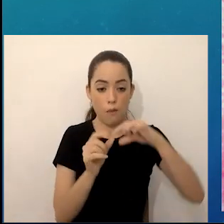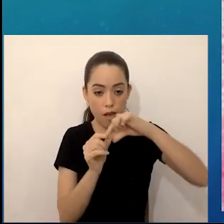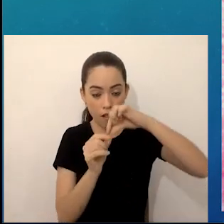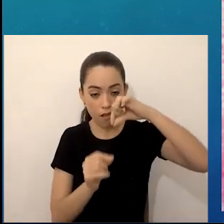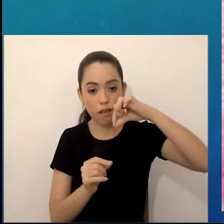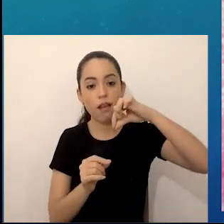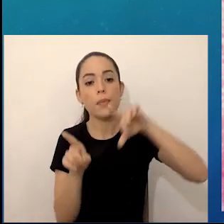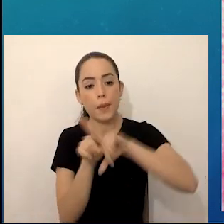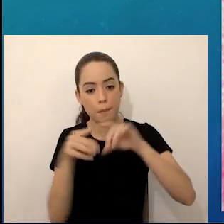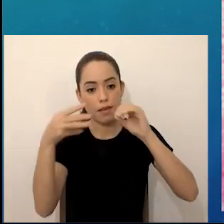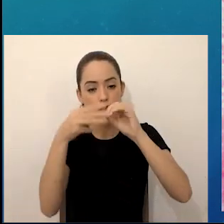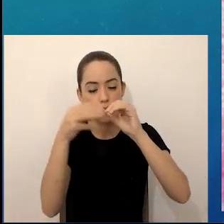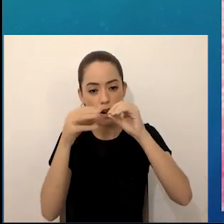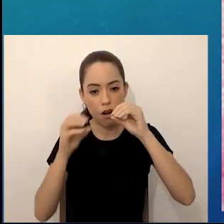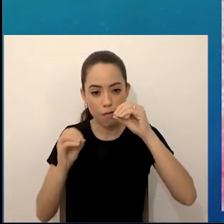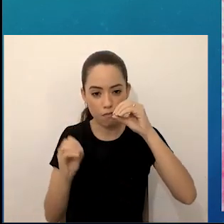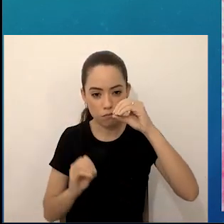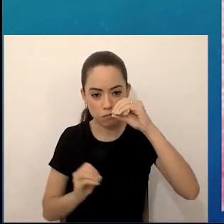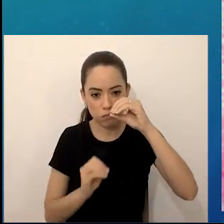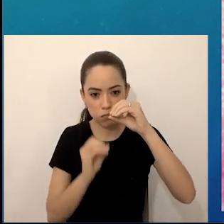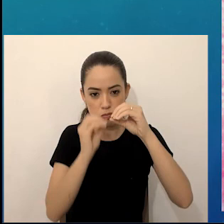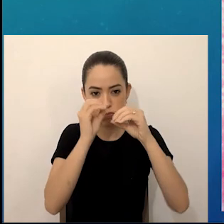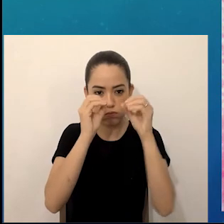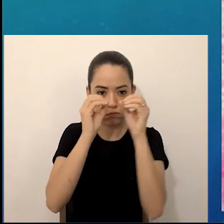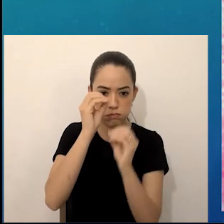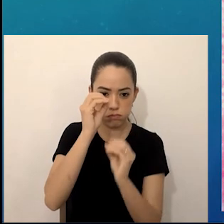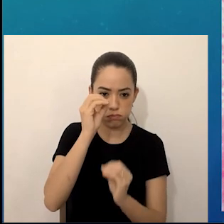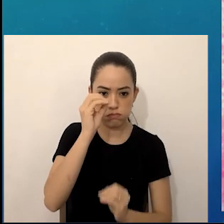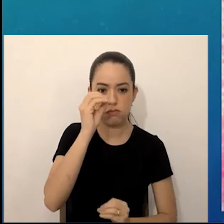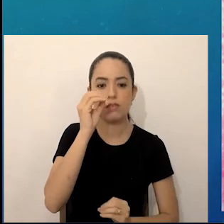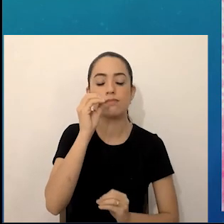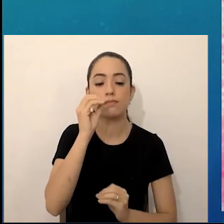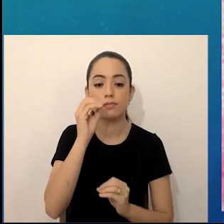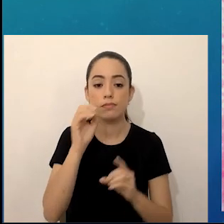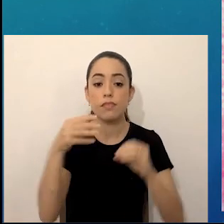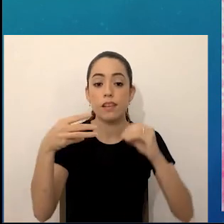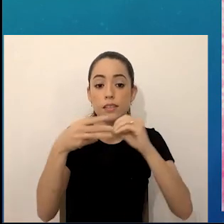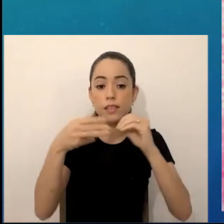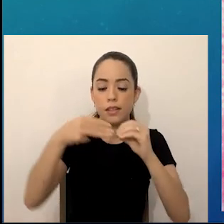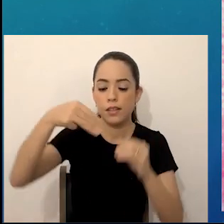cranial, juntamente com a linha primitiva.